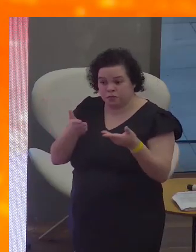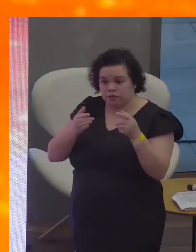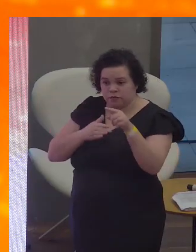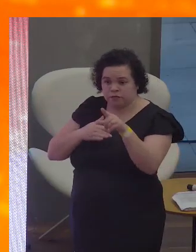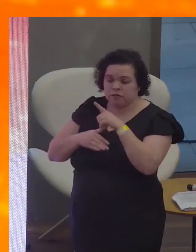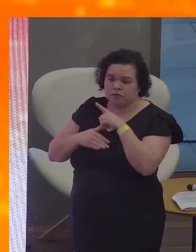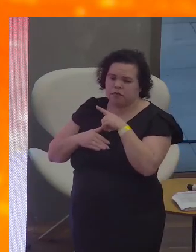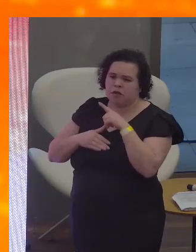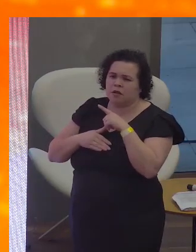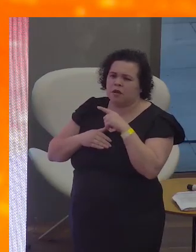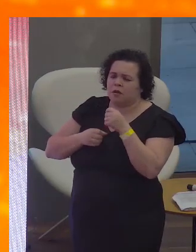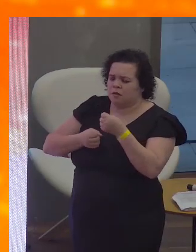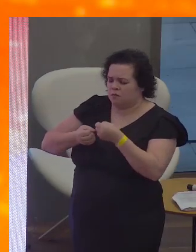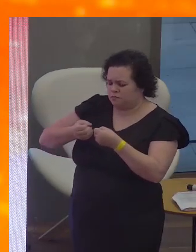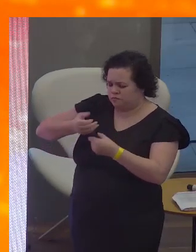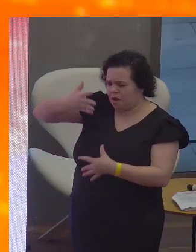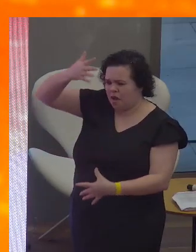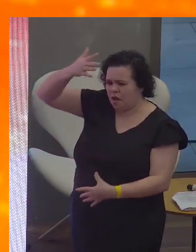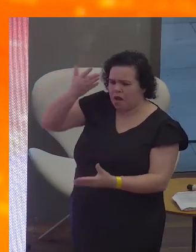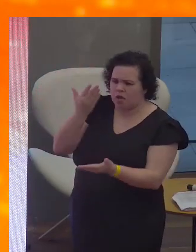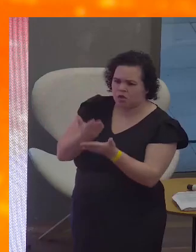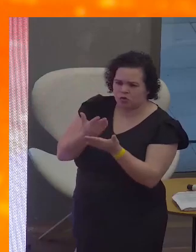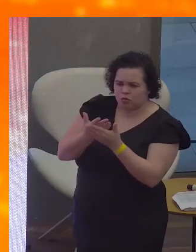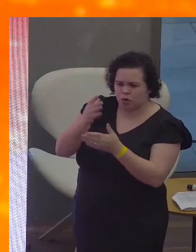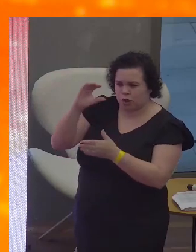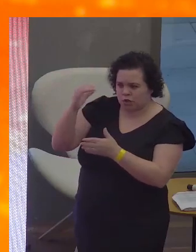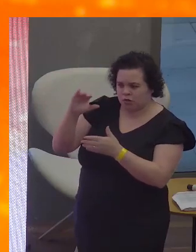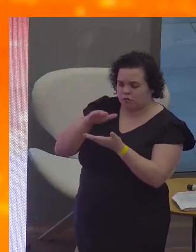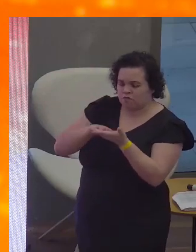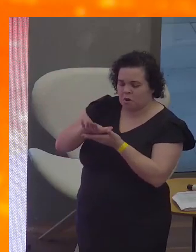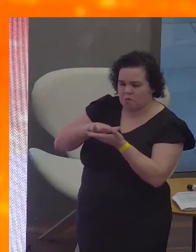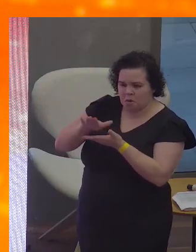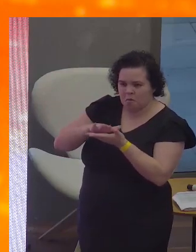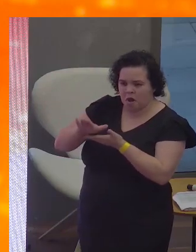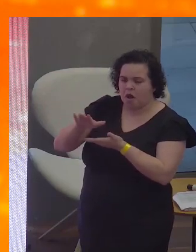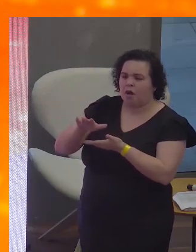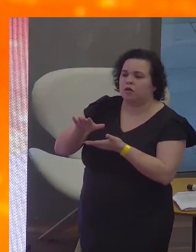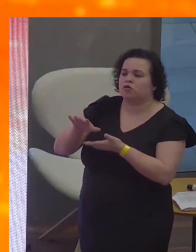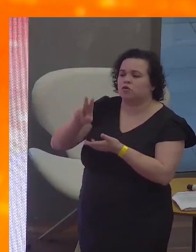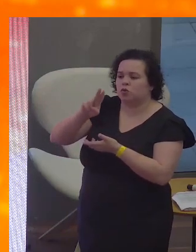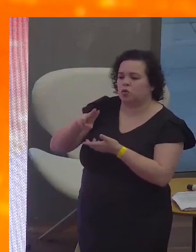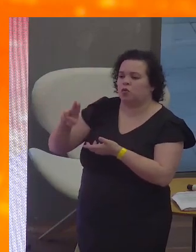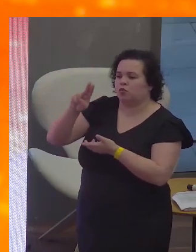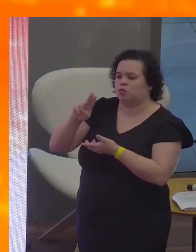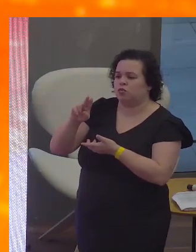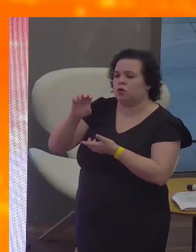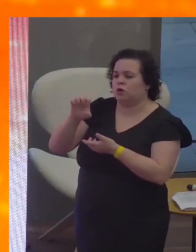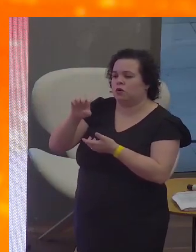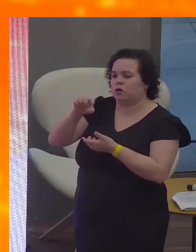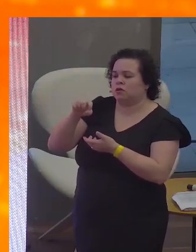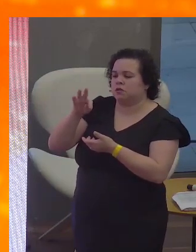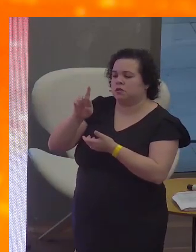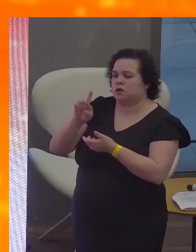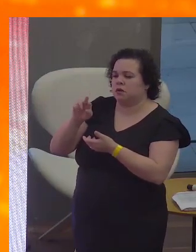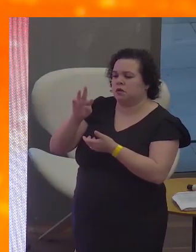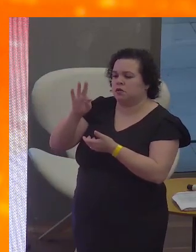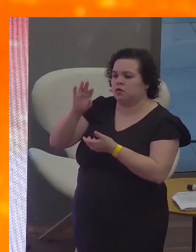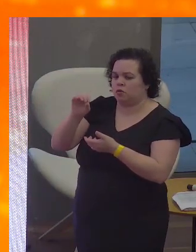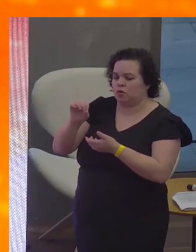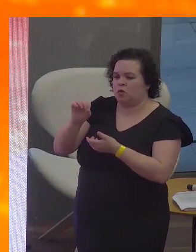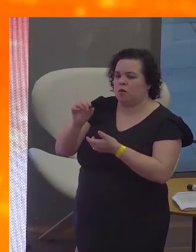tenha inúmeros estudos científicos publicados sobre o consumo de extratos de plantas como